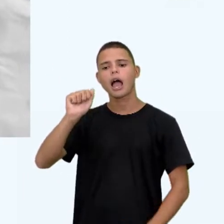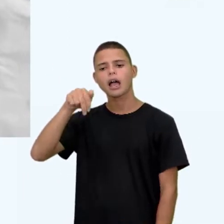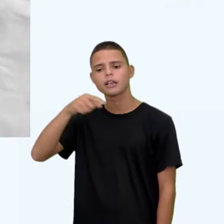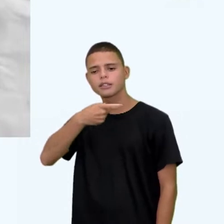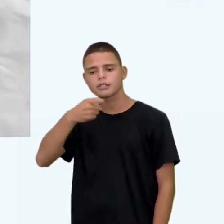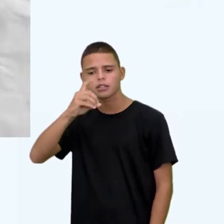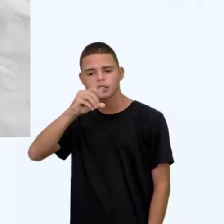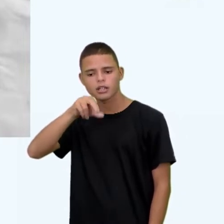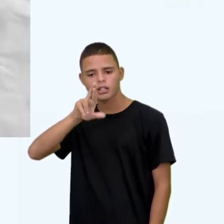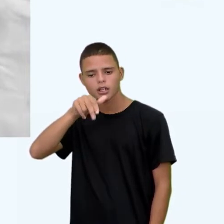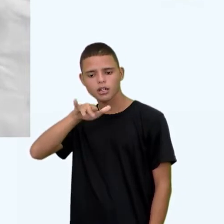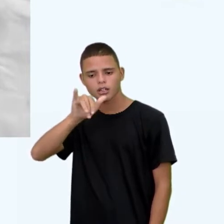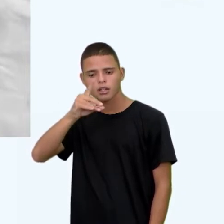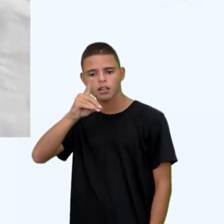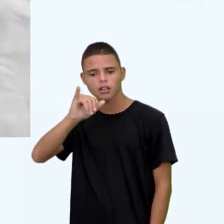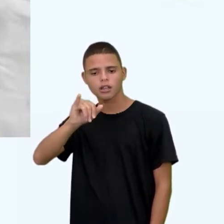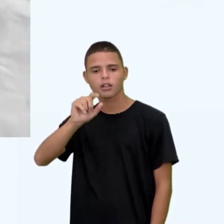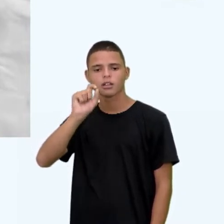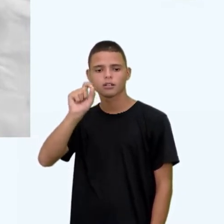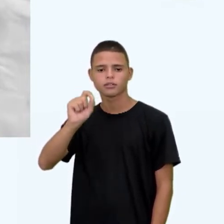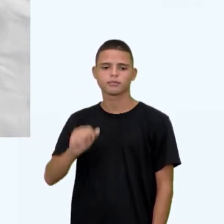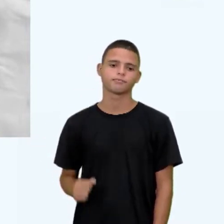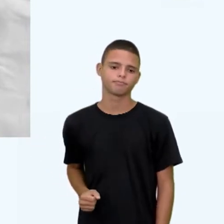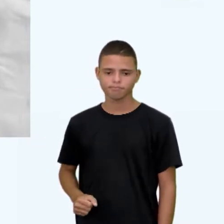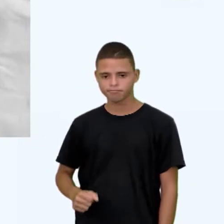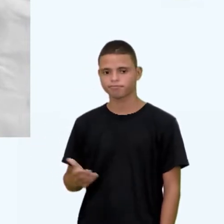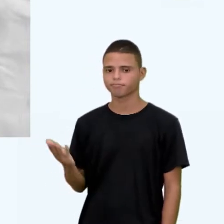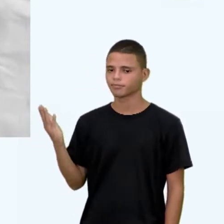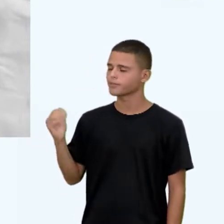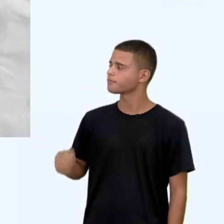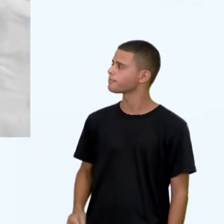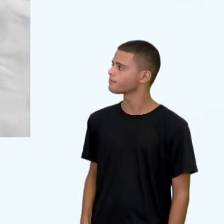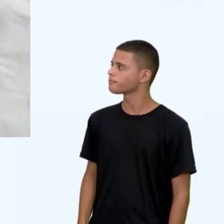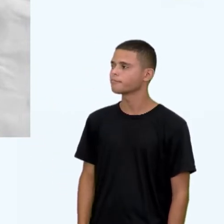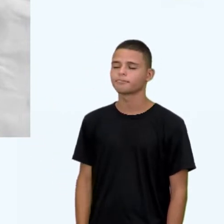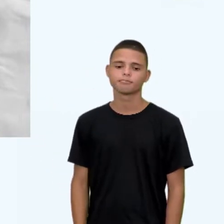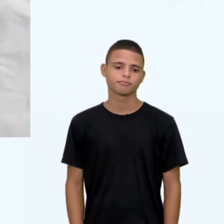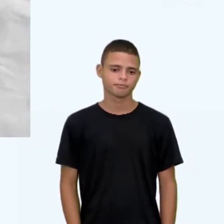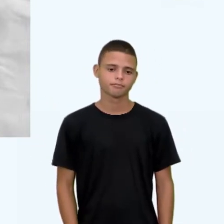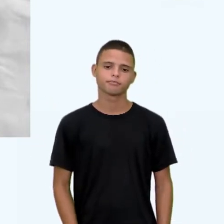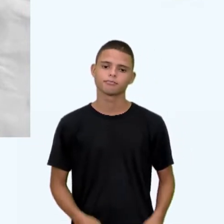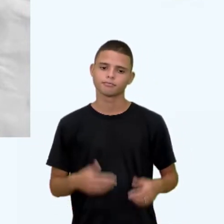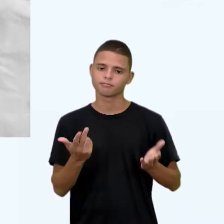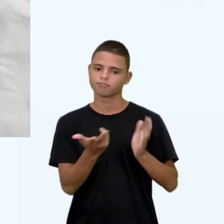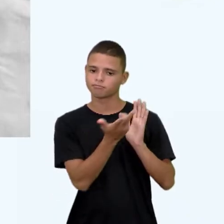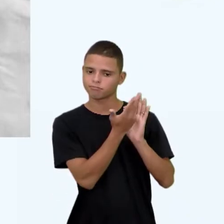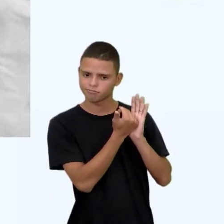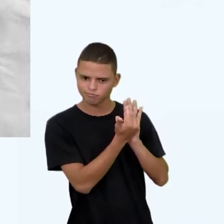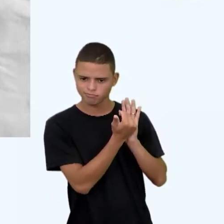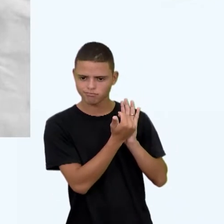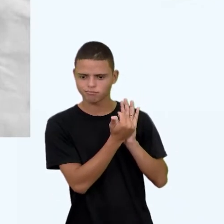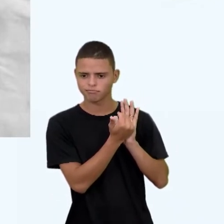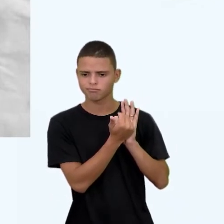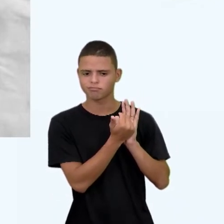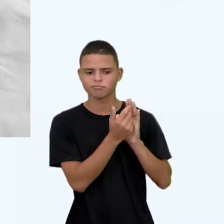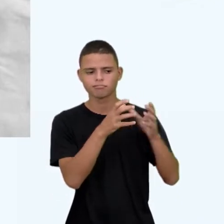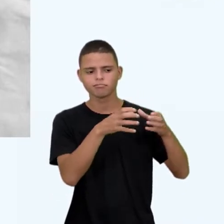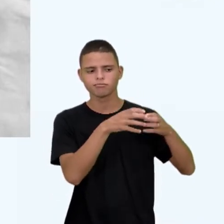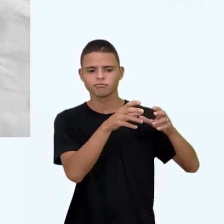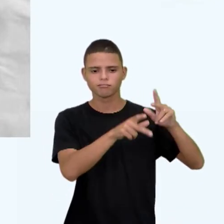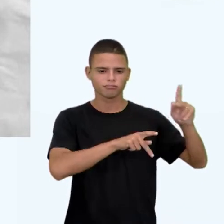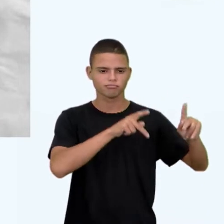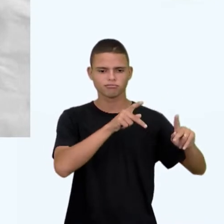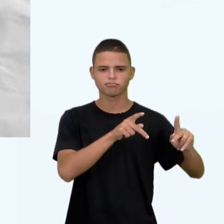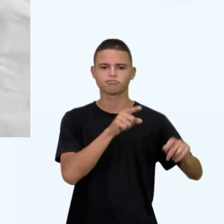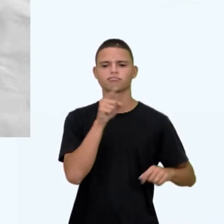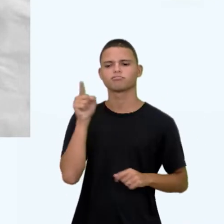William Morris. Fala, Morris. Olá, meus caros. Só lhes digo isso. Uma arte feita pelo povo para o povo. Mas ele